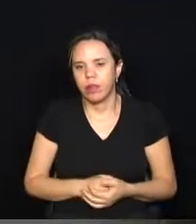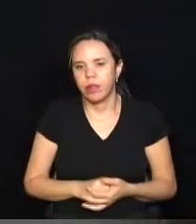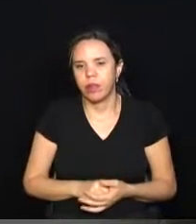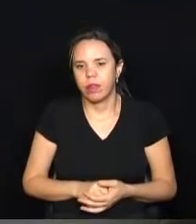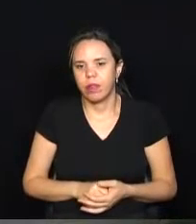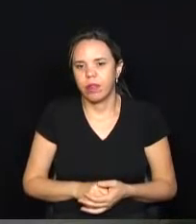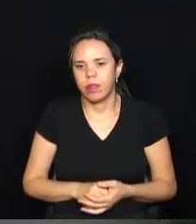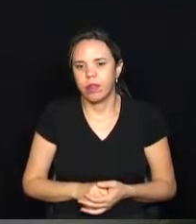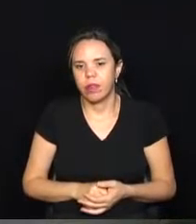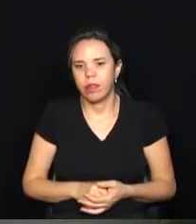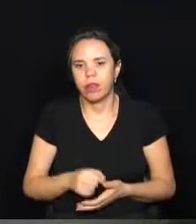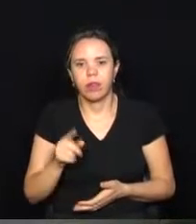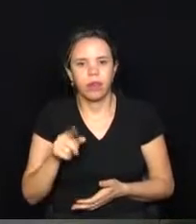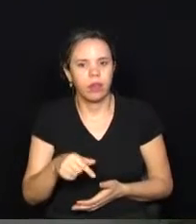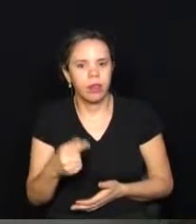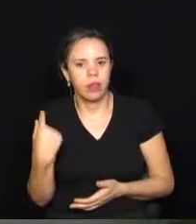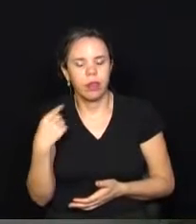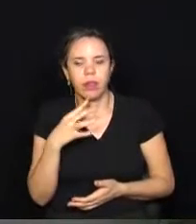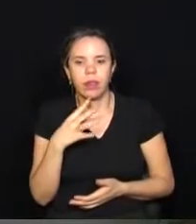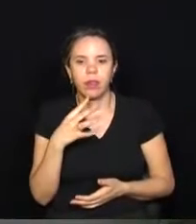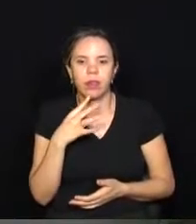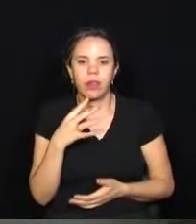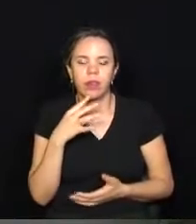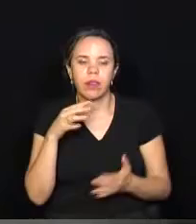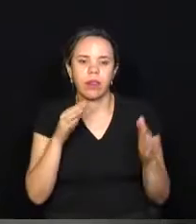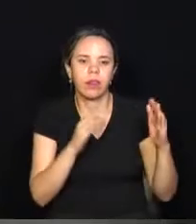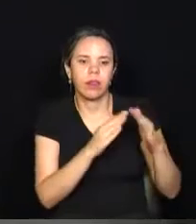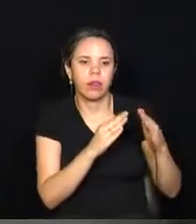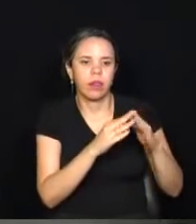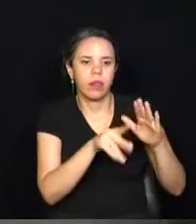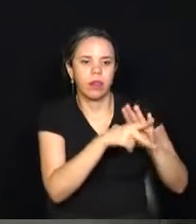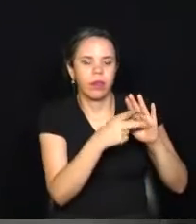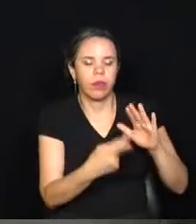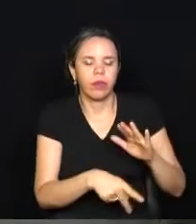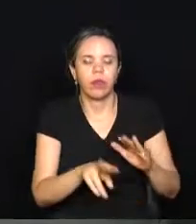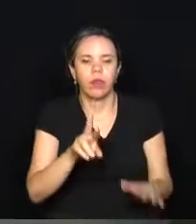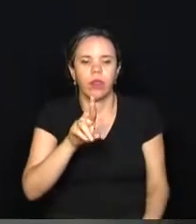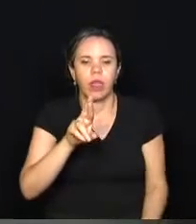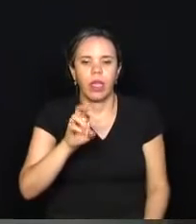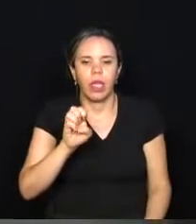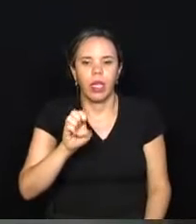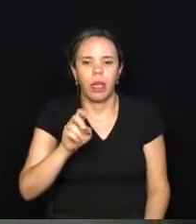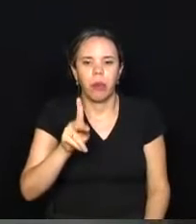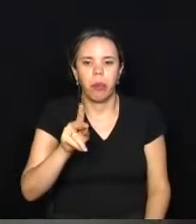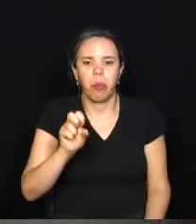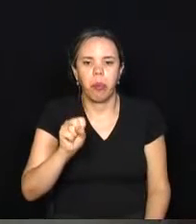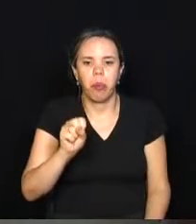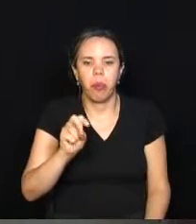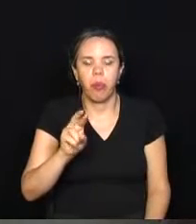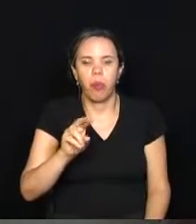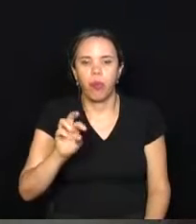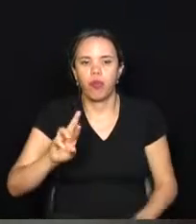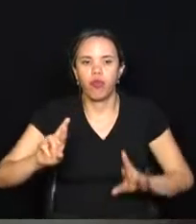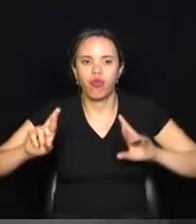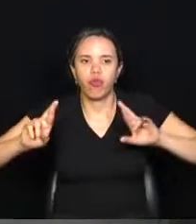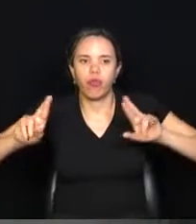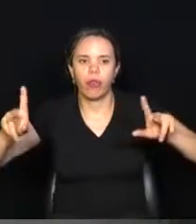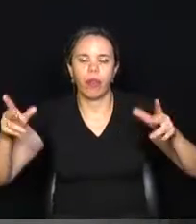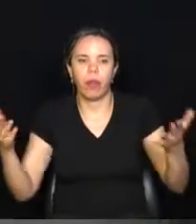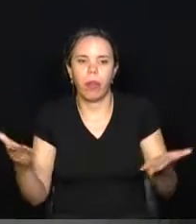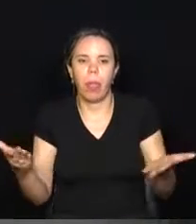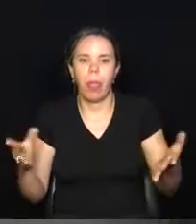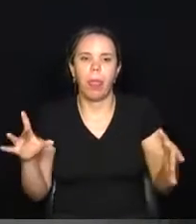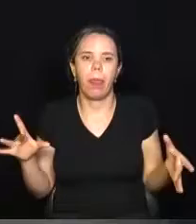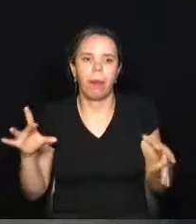que ela era conhecida como Casa de Repouso. Nós tivemos essa diferença, essa